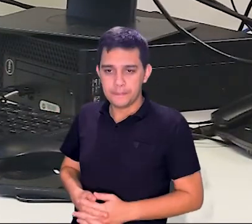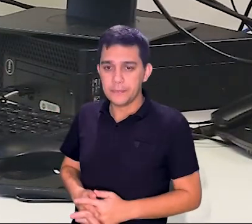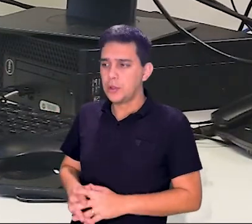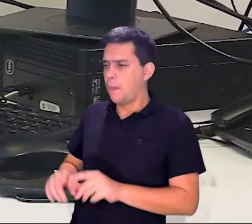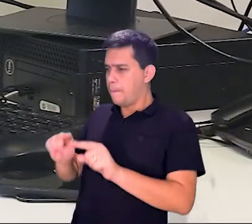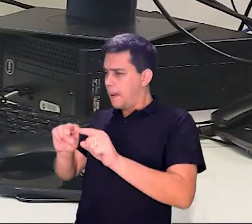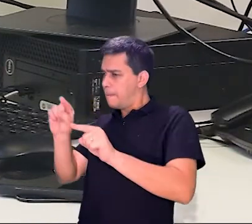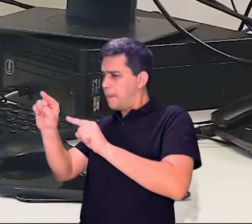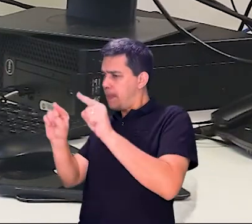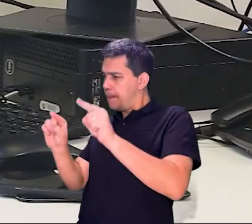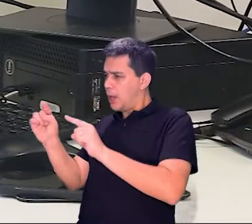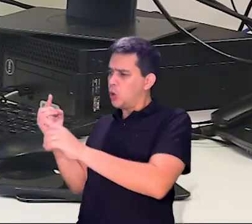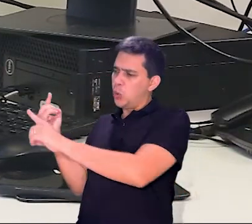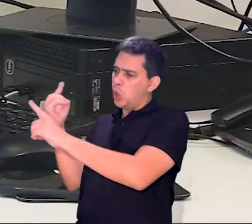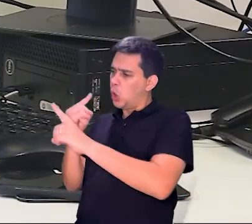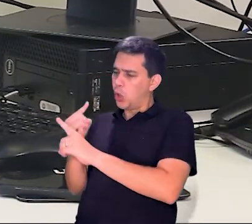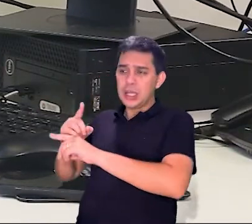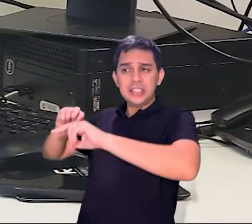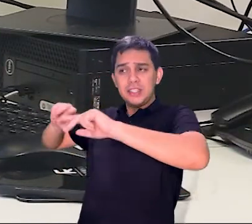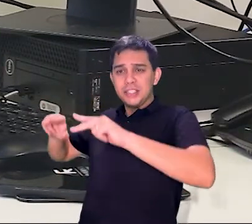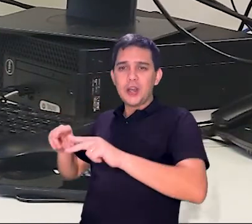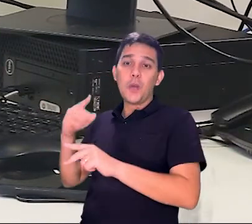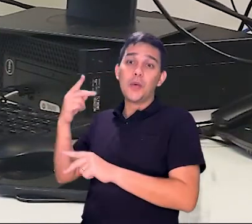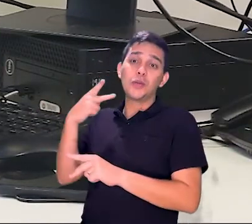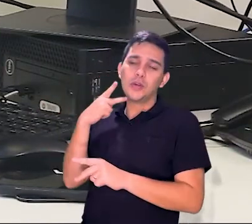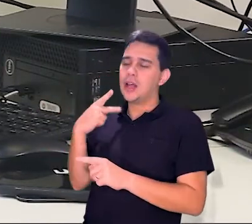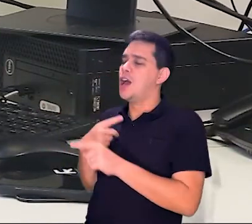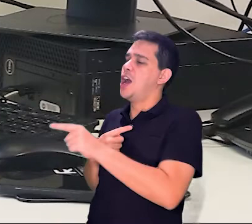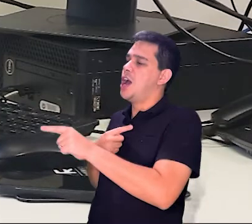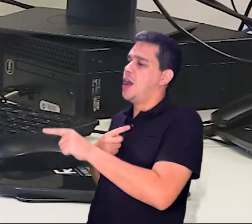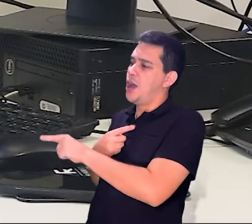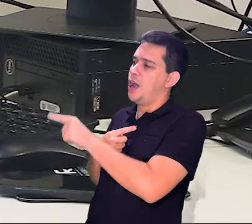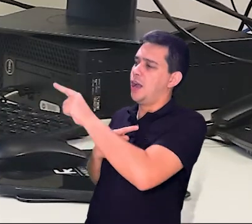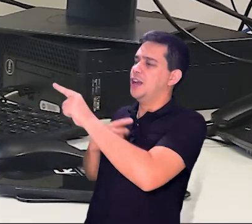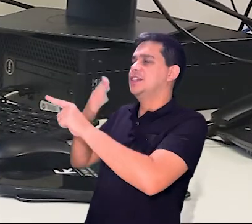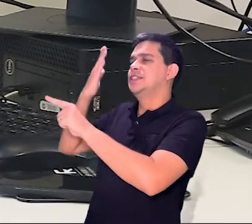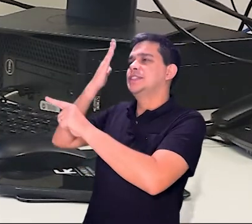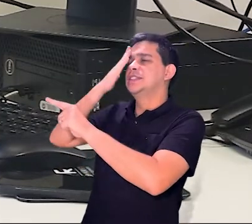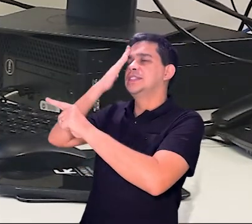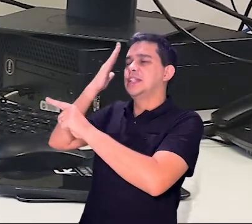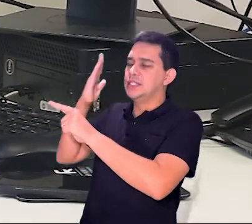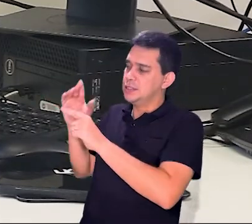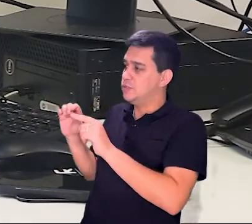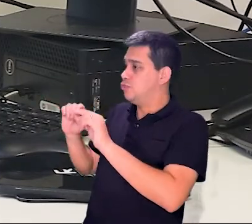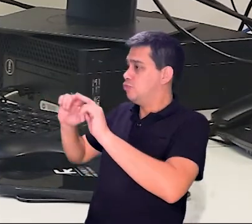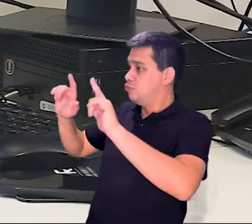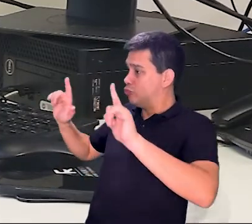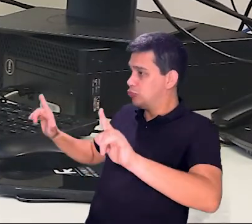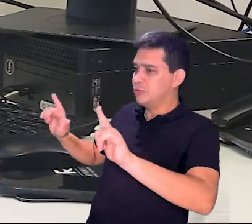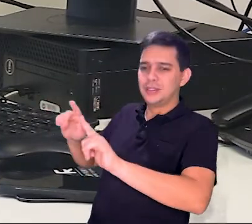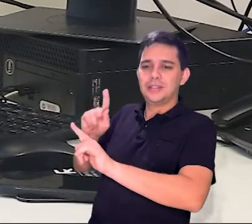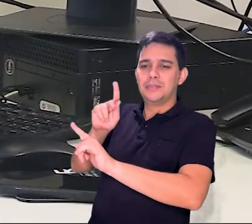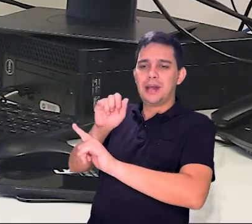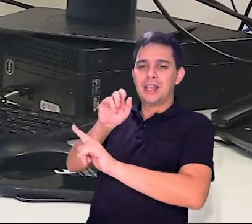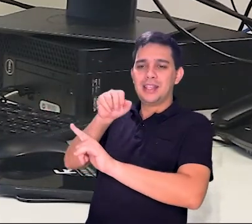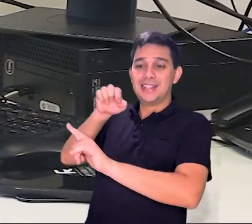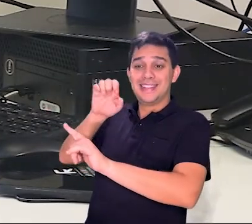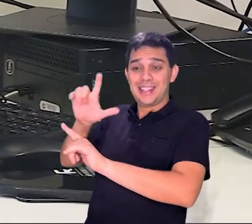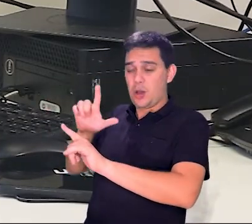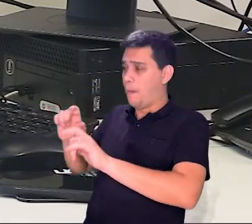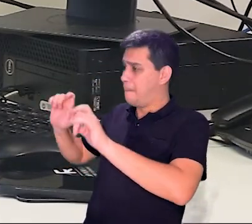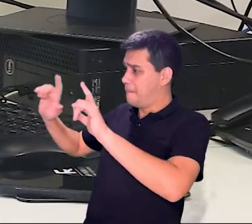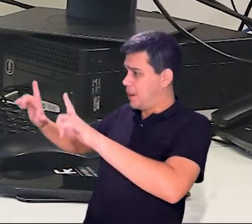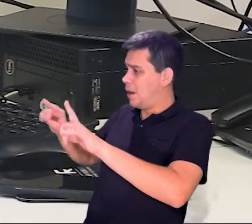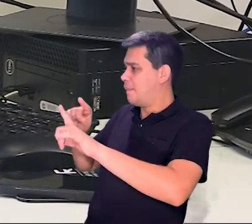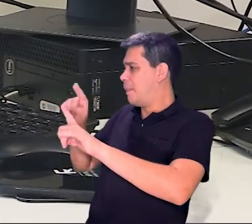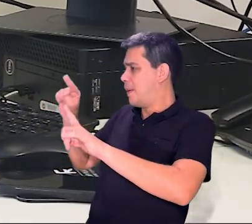ele tem acesso através desse painel, e é importante que se diga aqui que foi um painel, né,